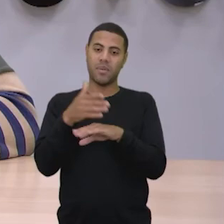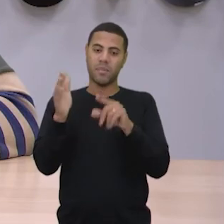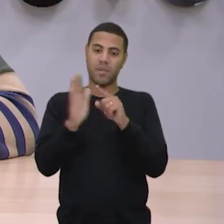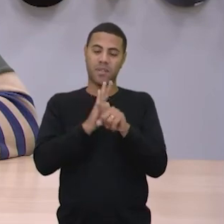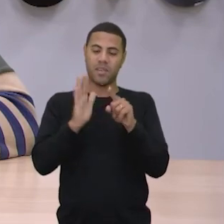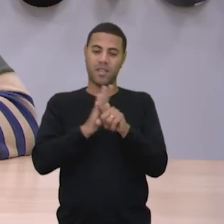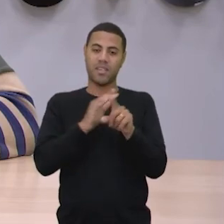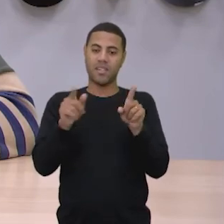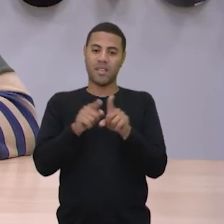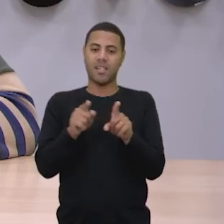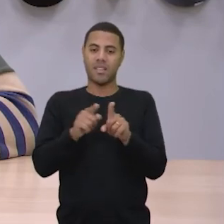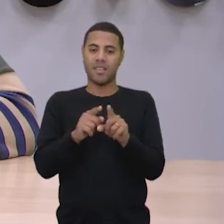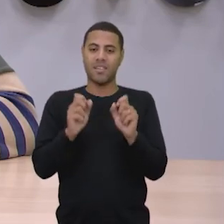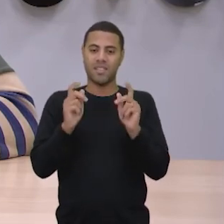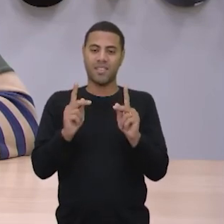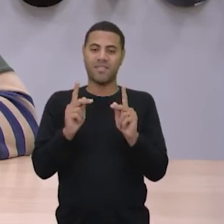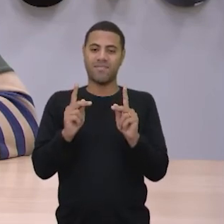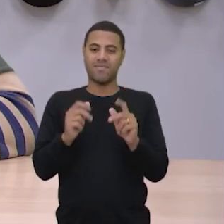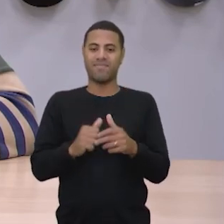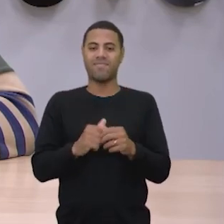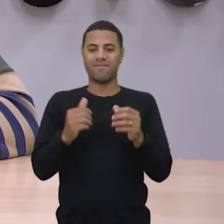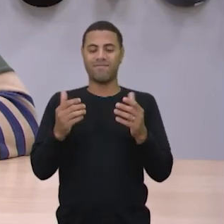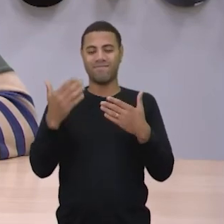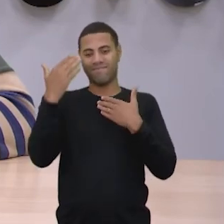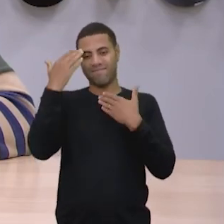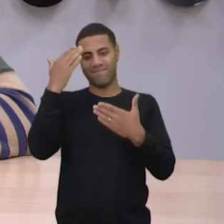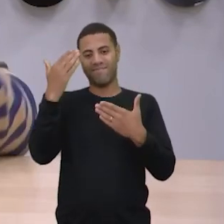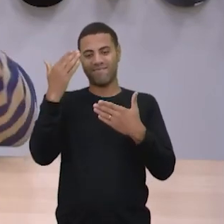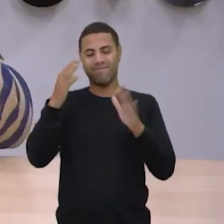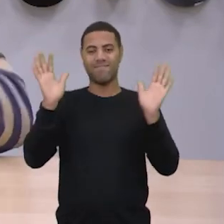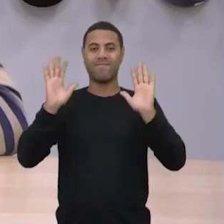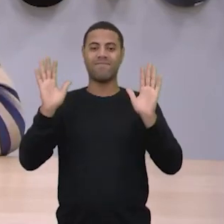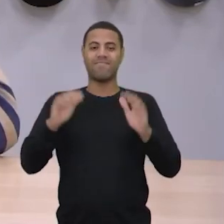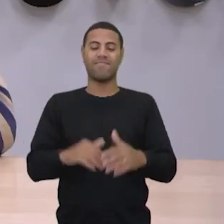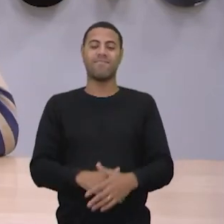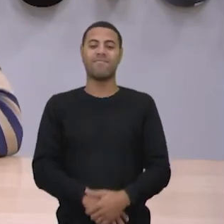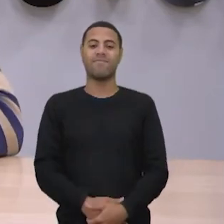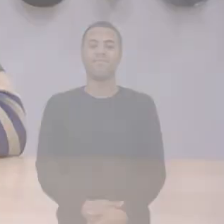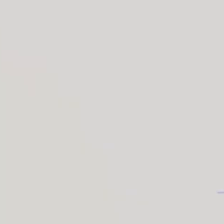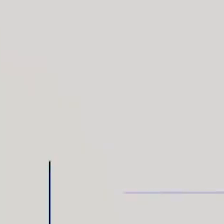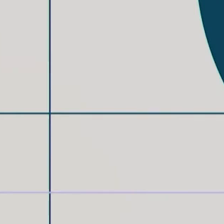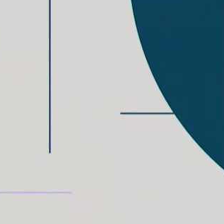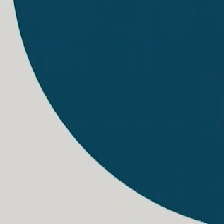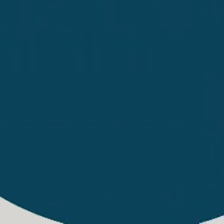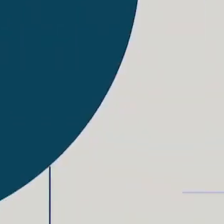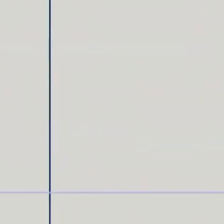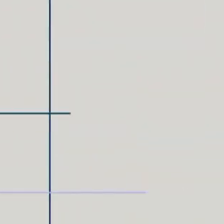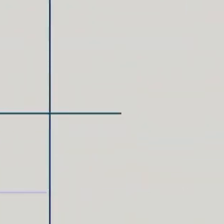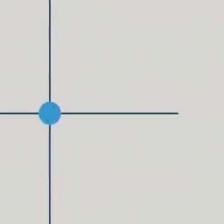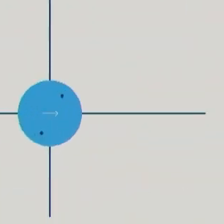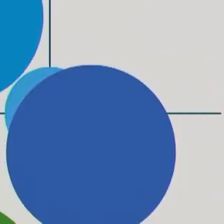só tem graça se vocês participarem aqui com a gente. Obrigado, até já. Tchau, tchau.